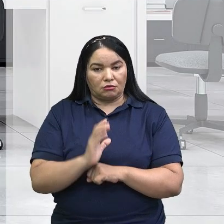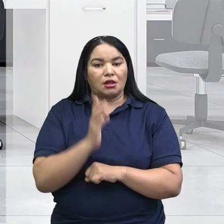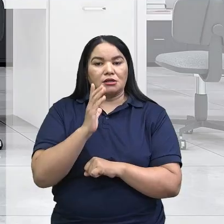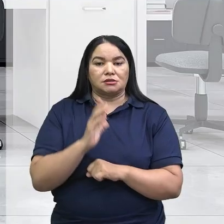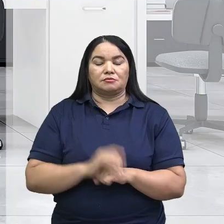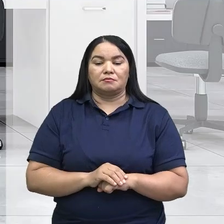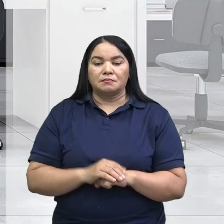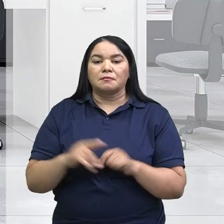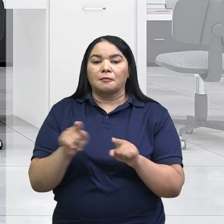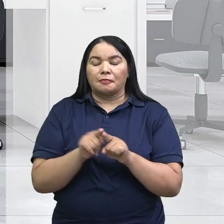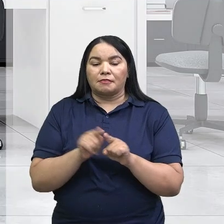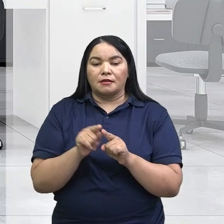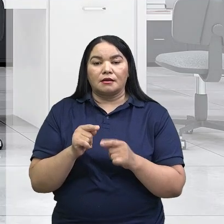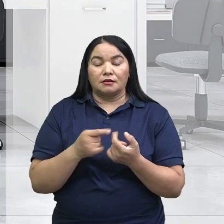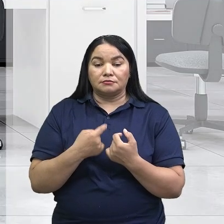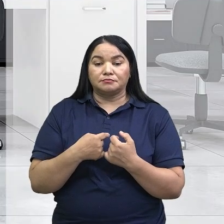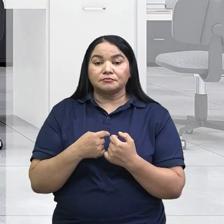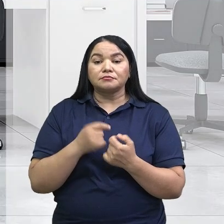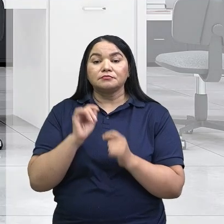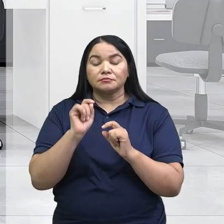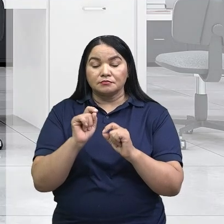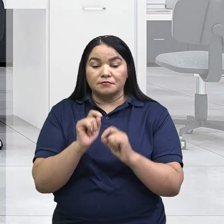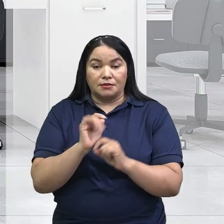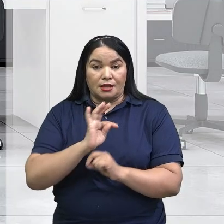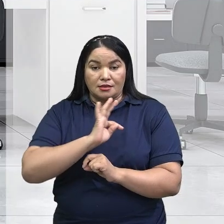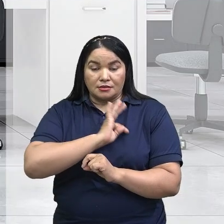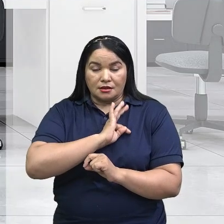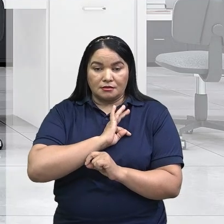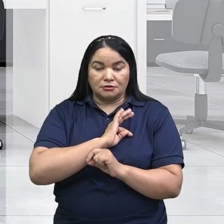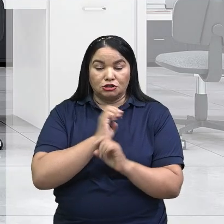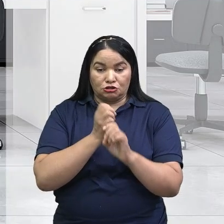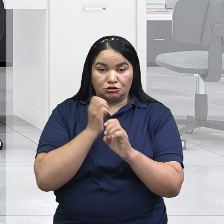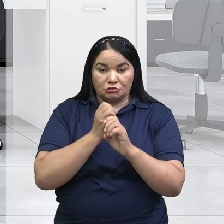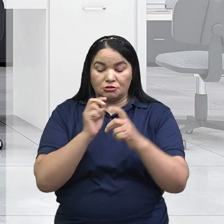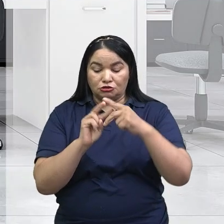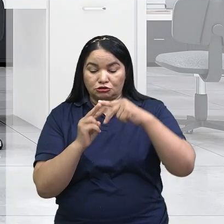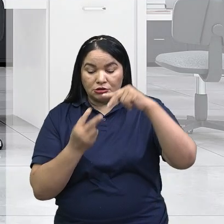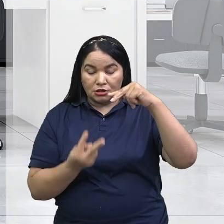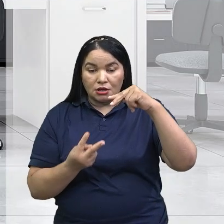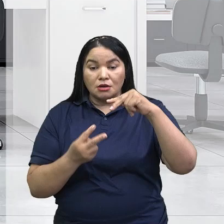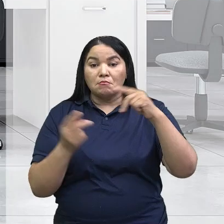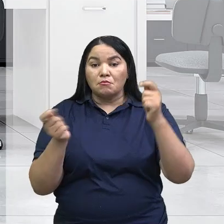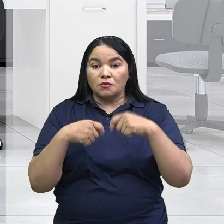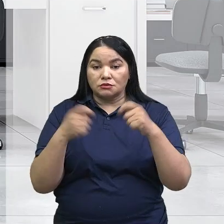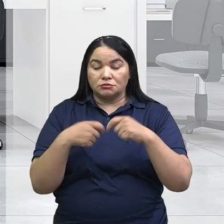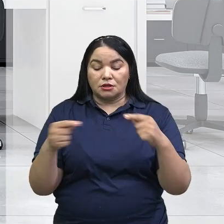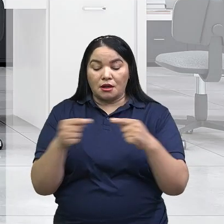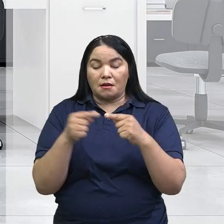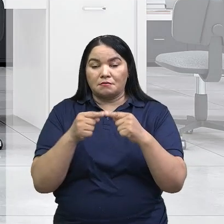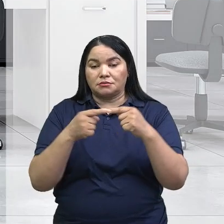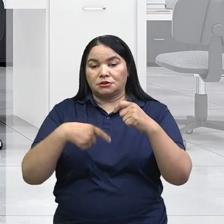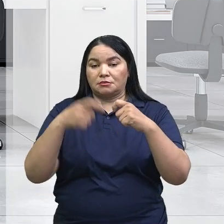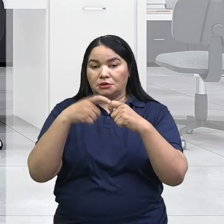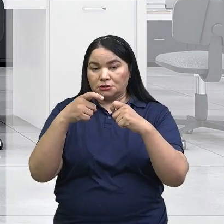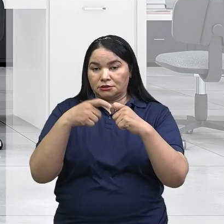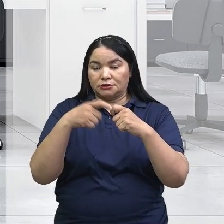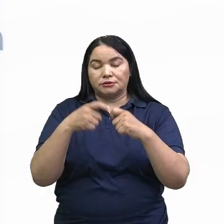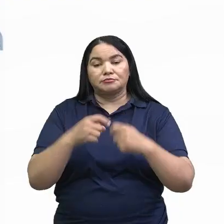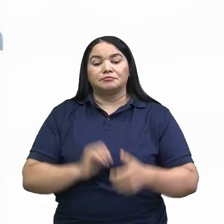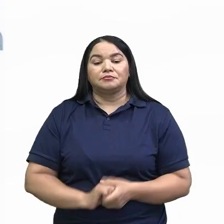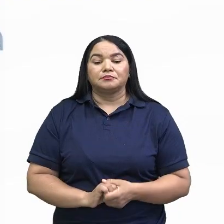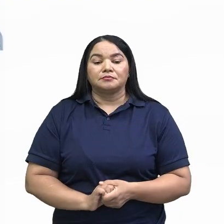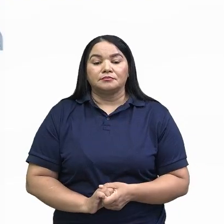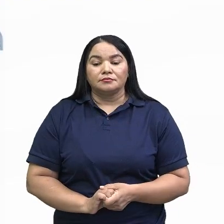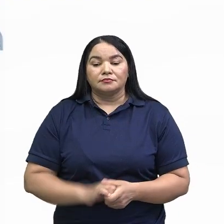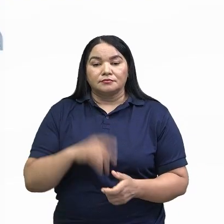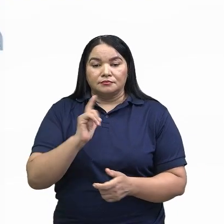são técnicas aí da engenharia genética, né, sendo aí possibilitadas para a medicina, ok? Muito bem, então vamos ver